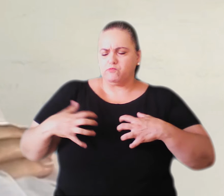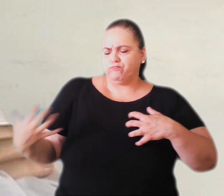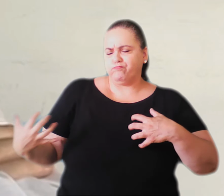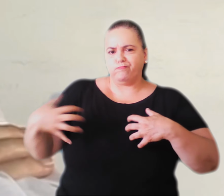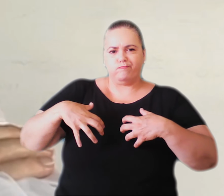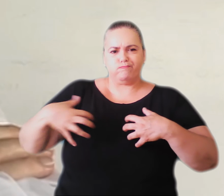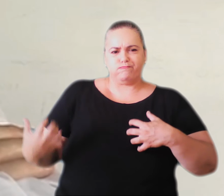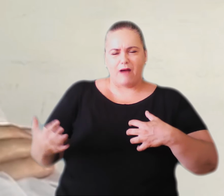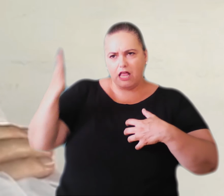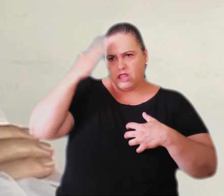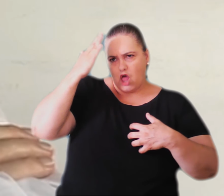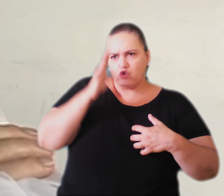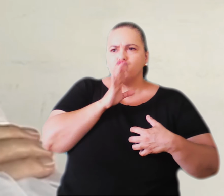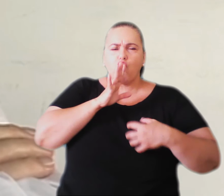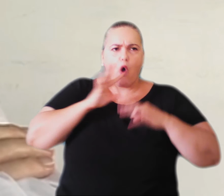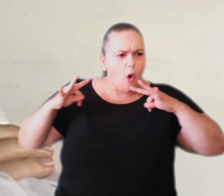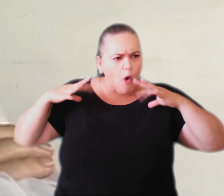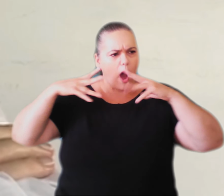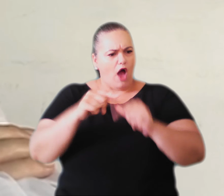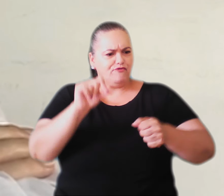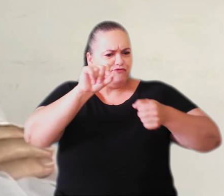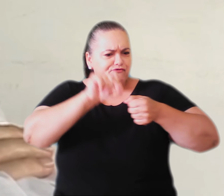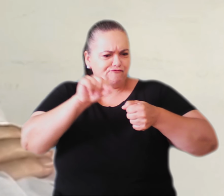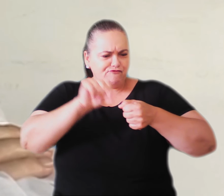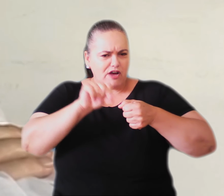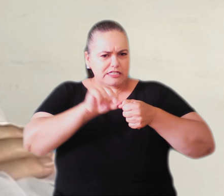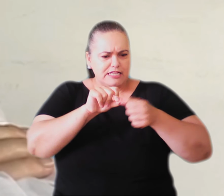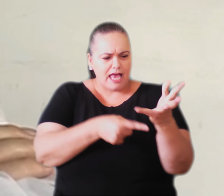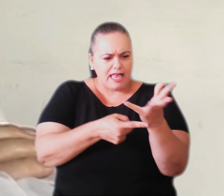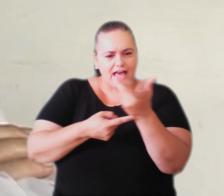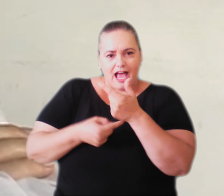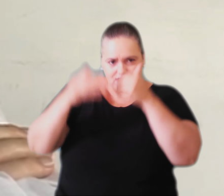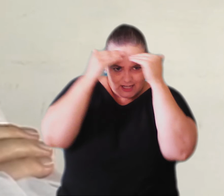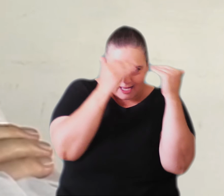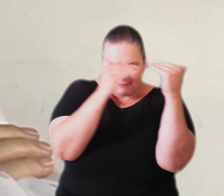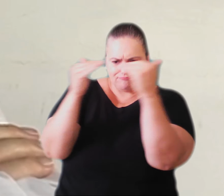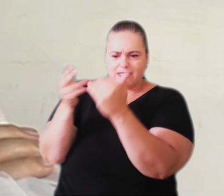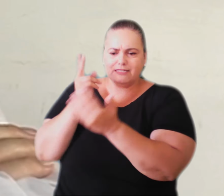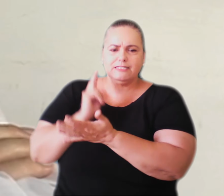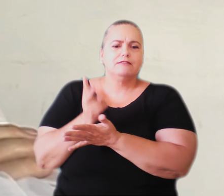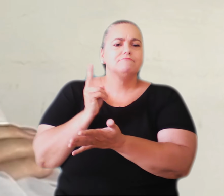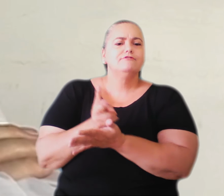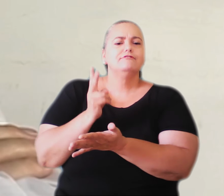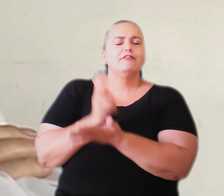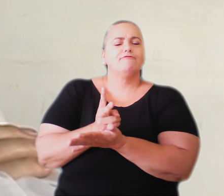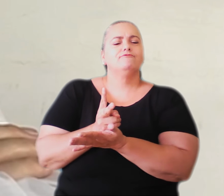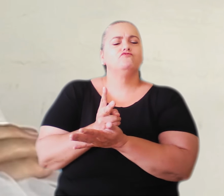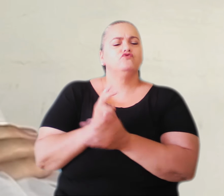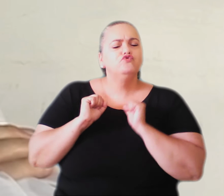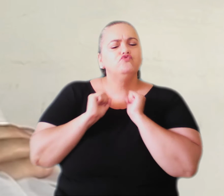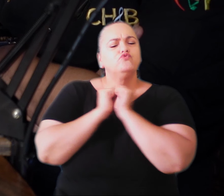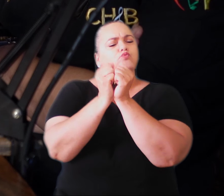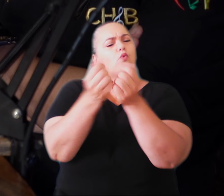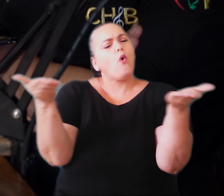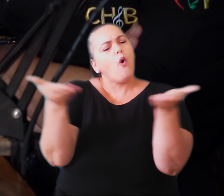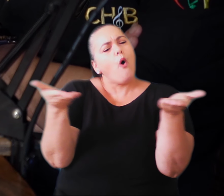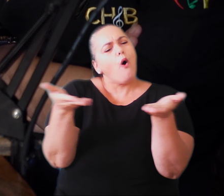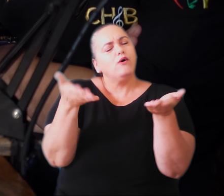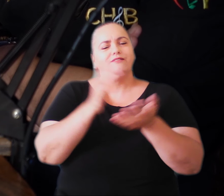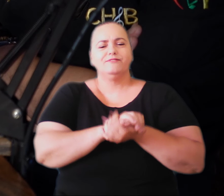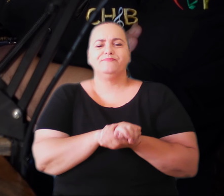tudo como fazer. E aquele respeito que tu sempre teve, está tendo até hoje,